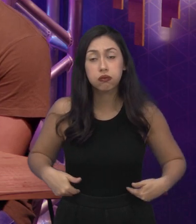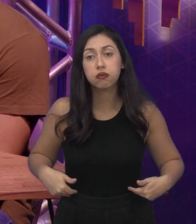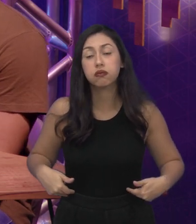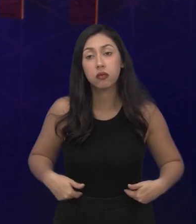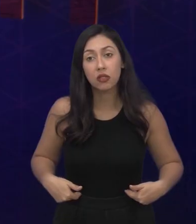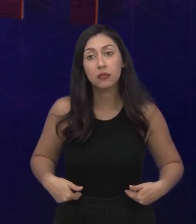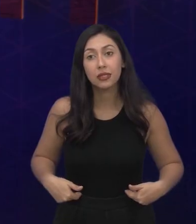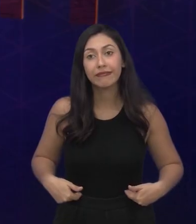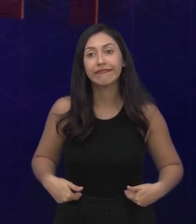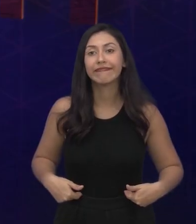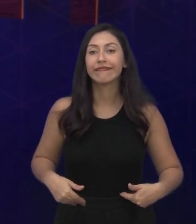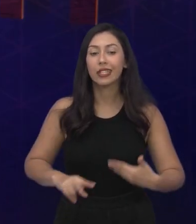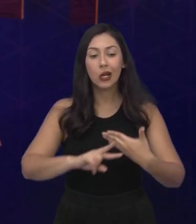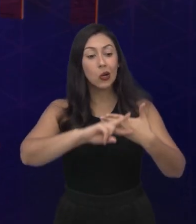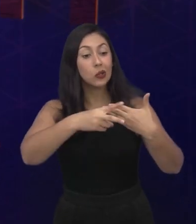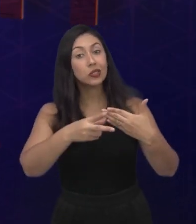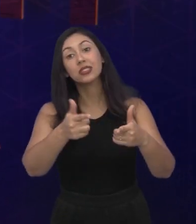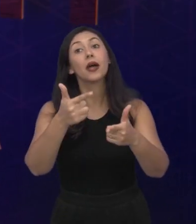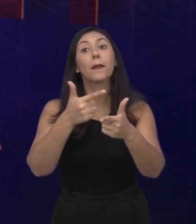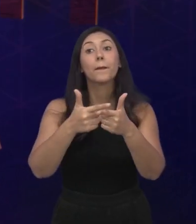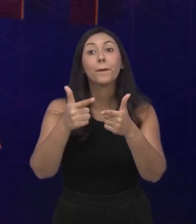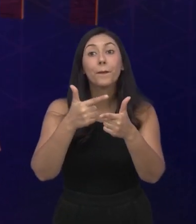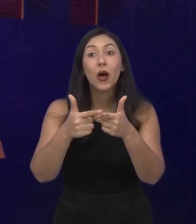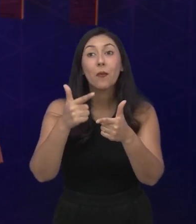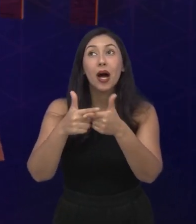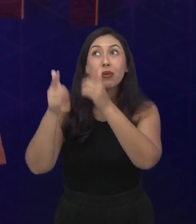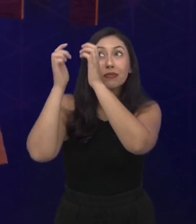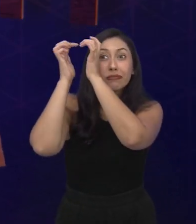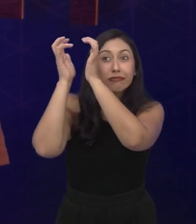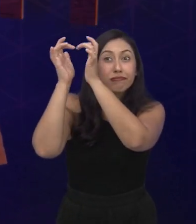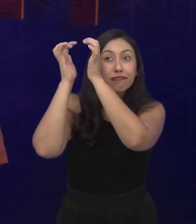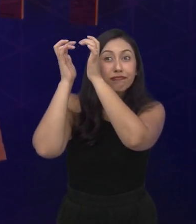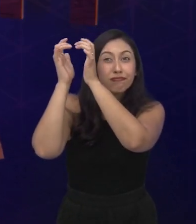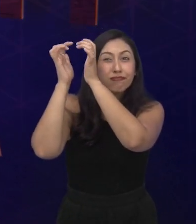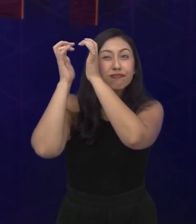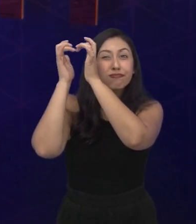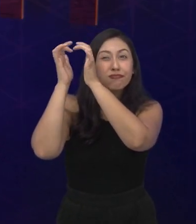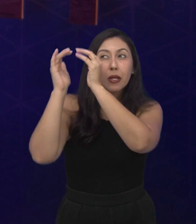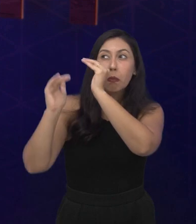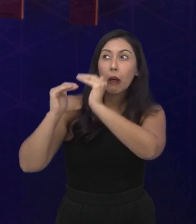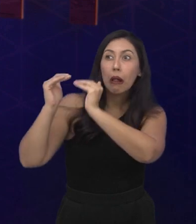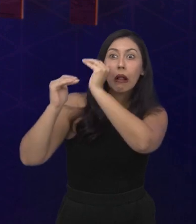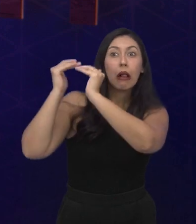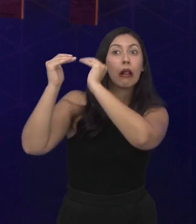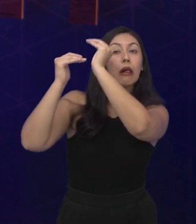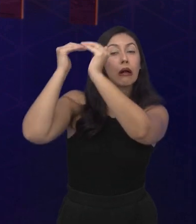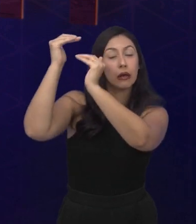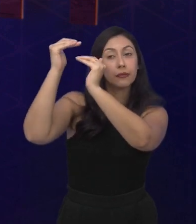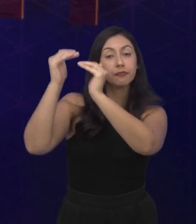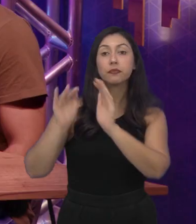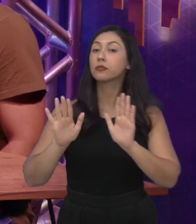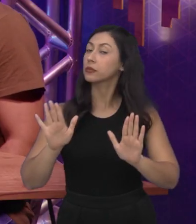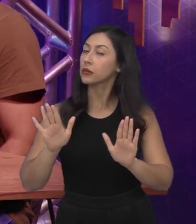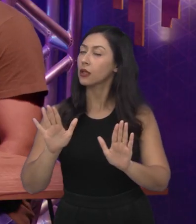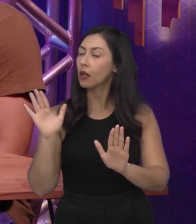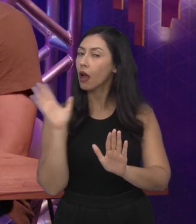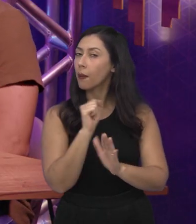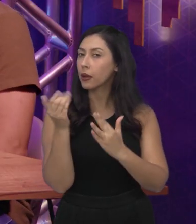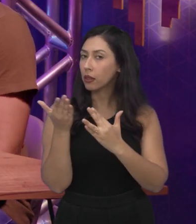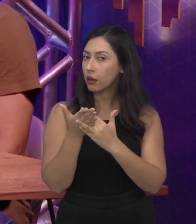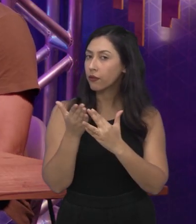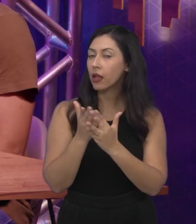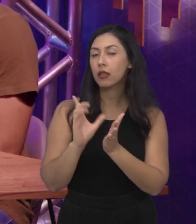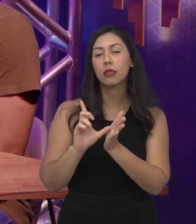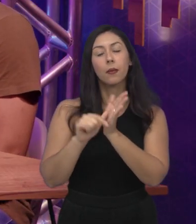fome, a gente tem problemas de desenvolvimento cognitivo das pessoas, né? E outros desdobramentos. A gente vai